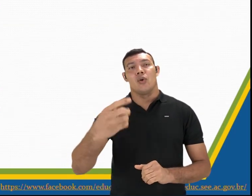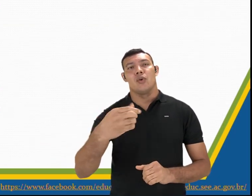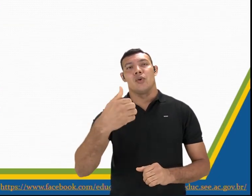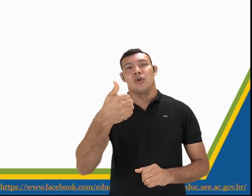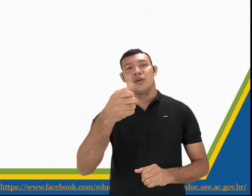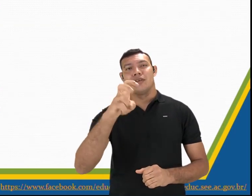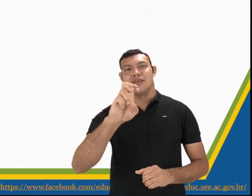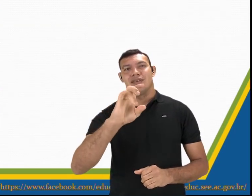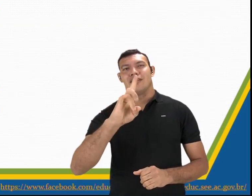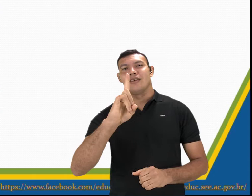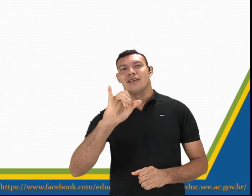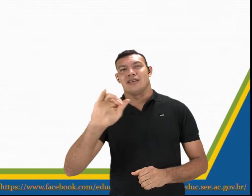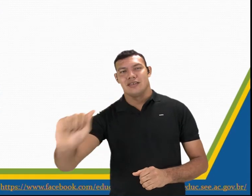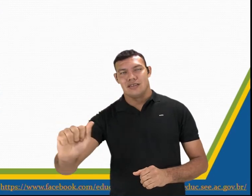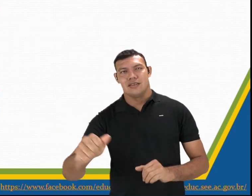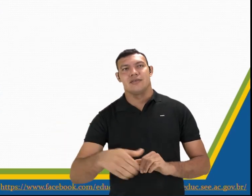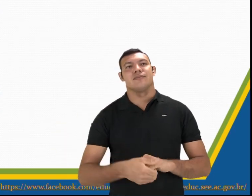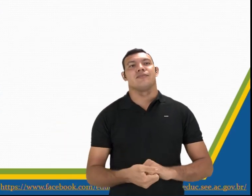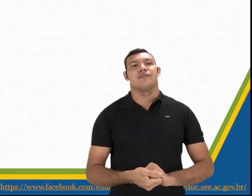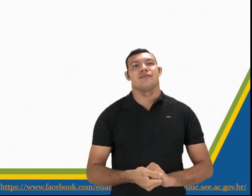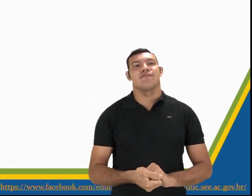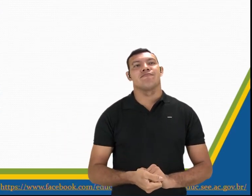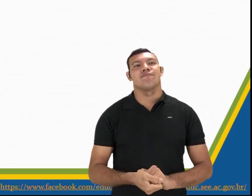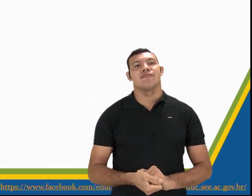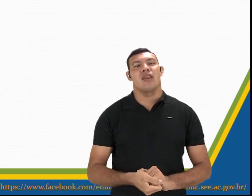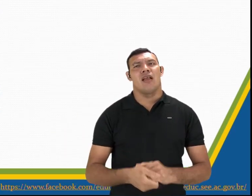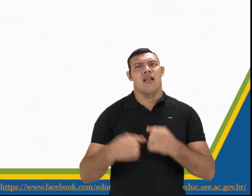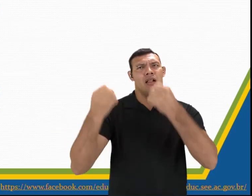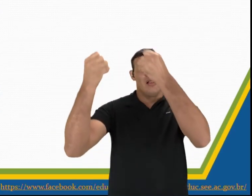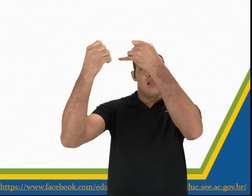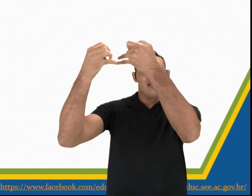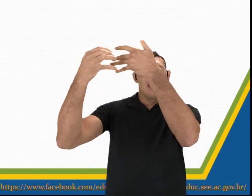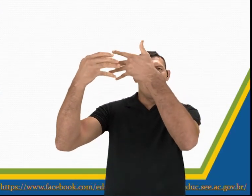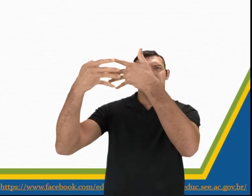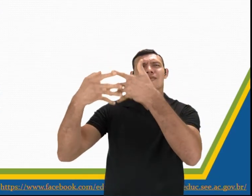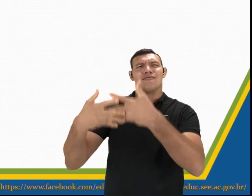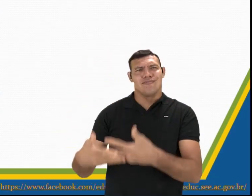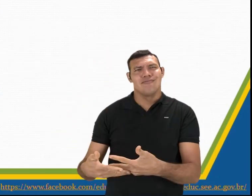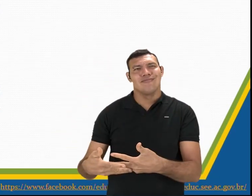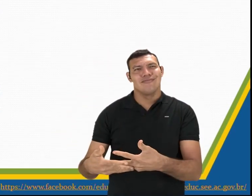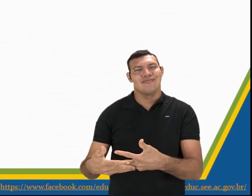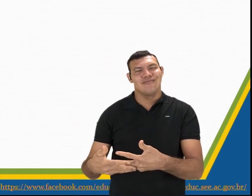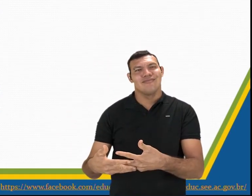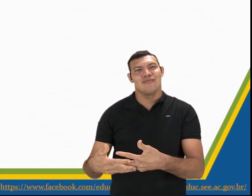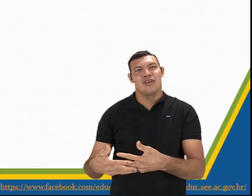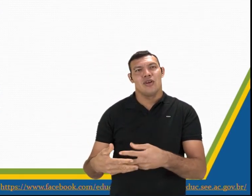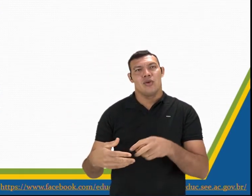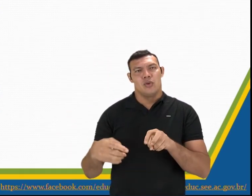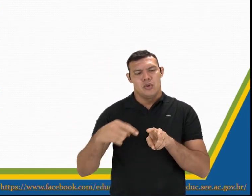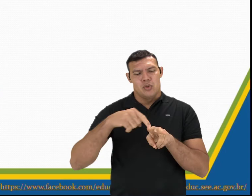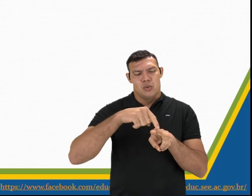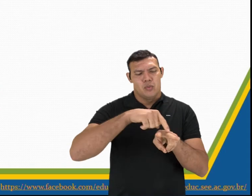toda essa notícia, que é uma vertente do meio jornalístico,